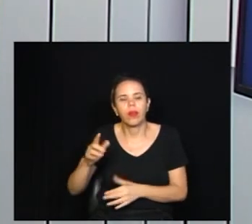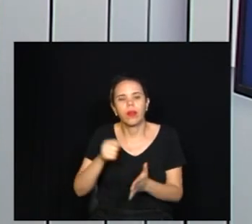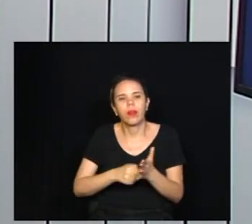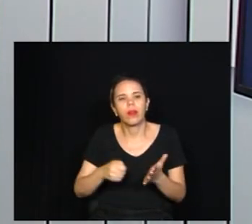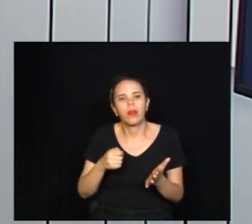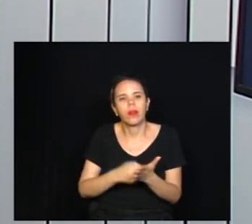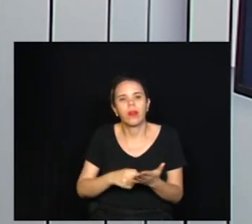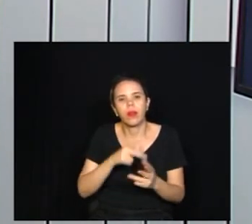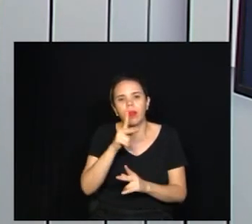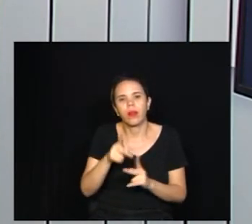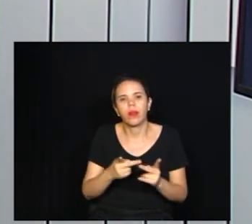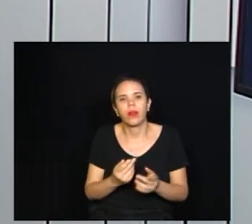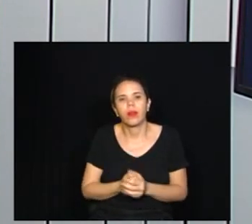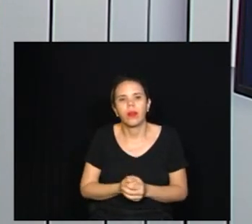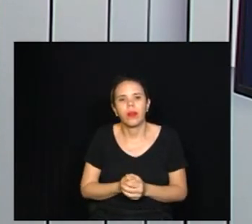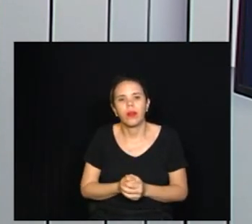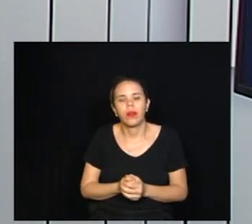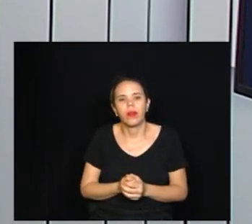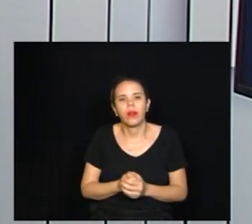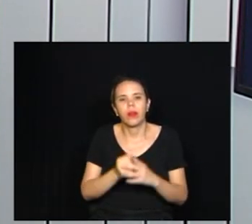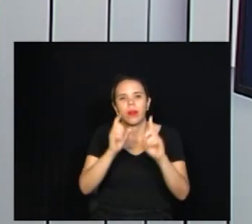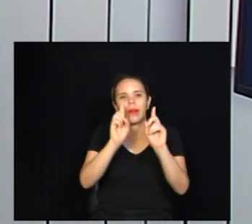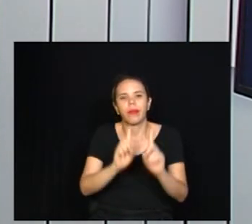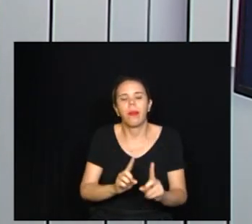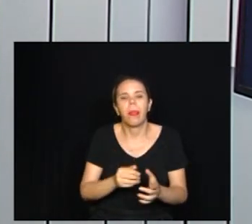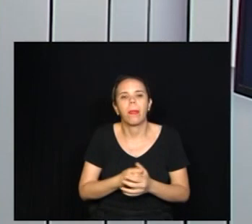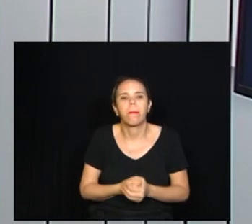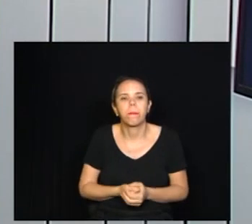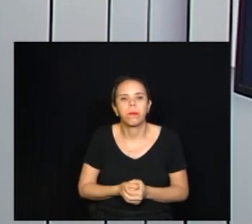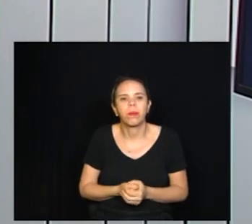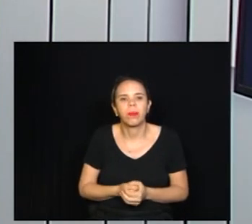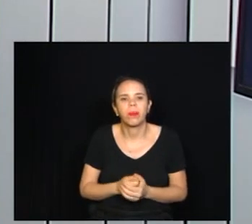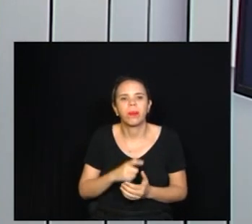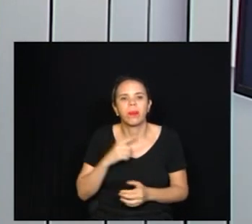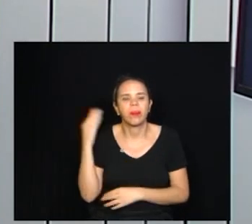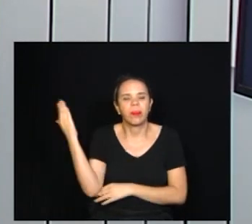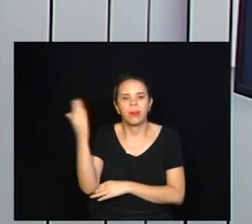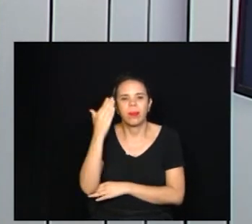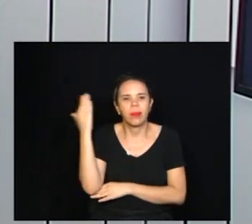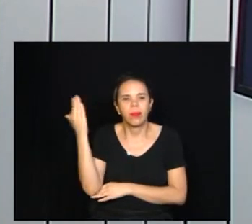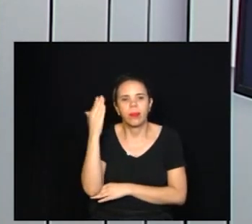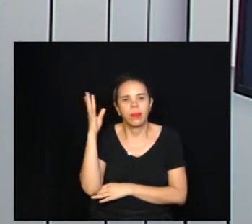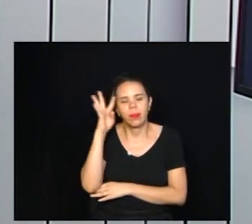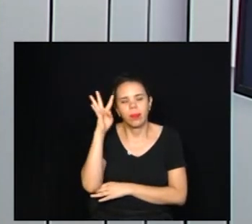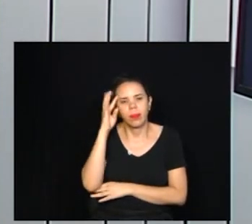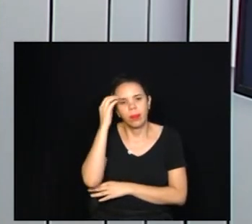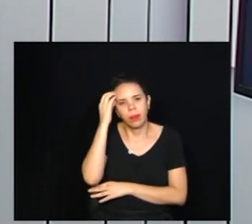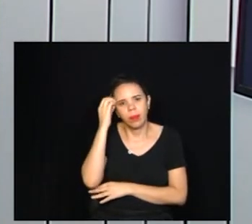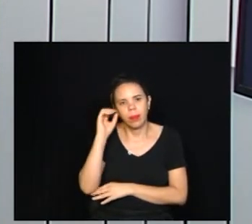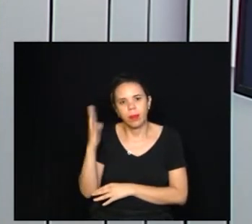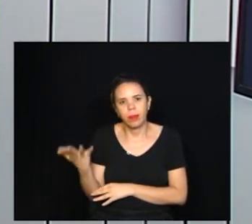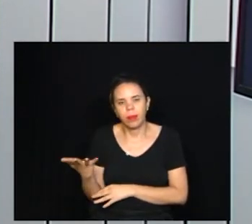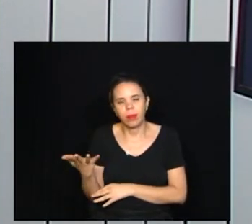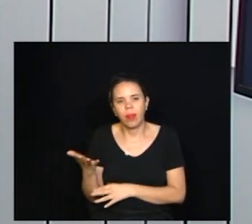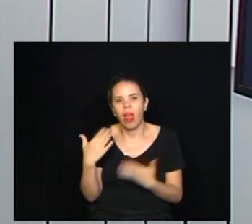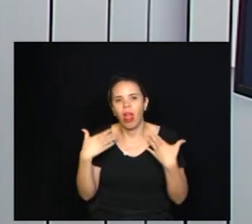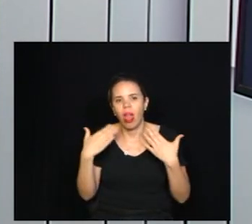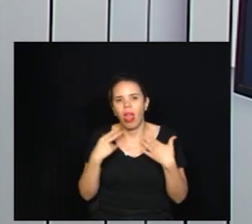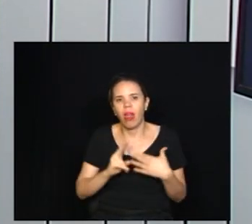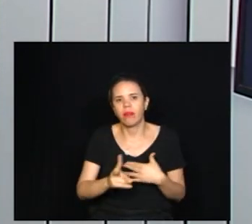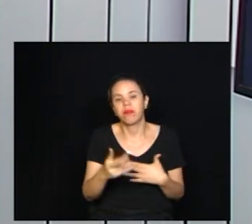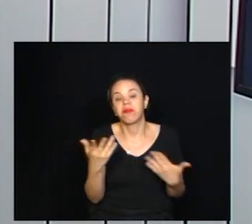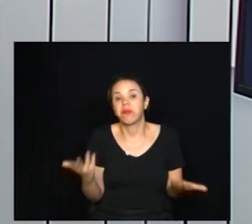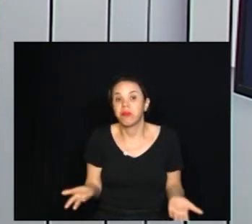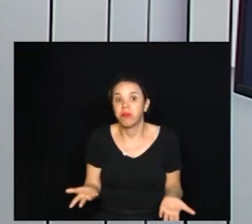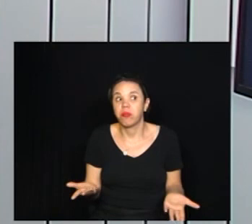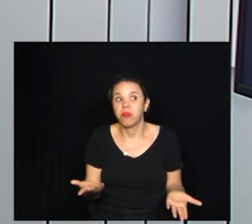Luta com as pessoas que possuem deficiência. Tem previsão do tempo para esta quarta-feira. Será que esse calor vai permanecer?